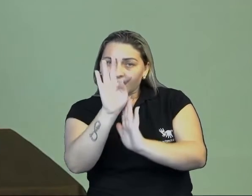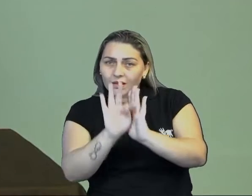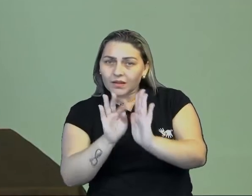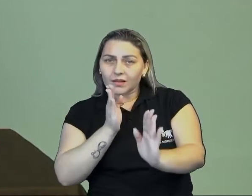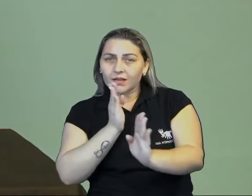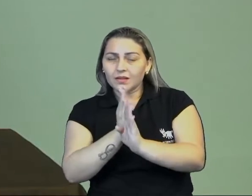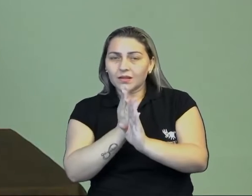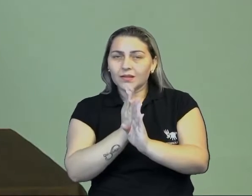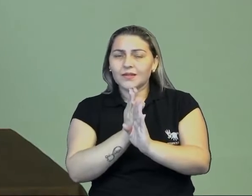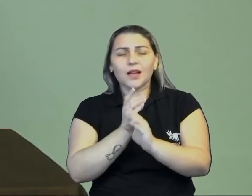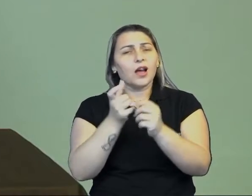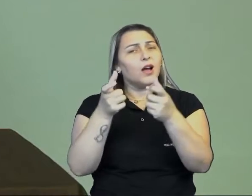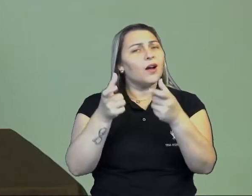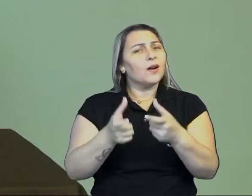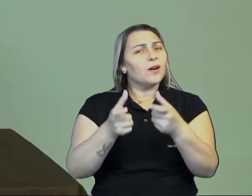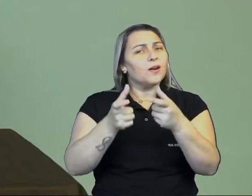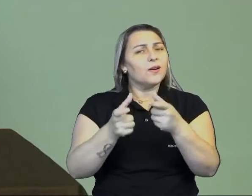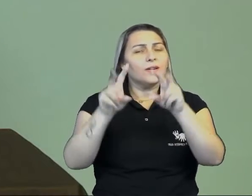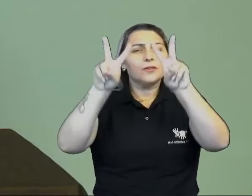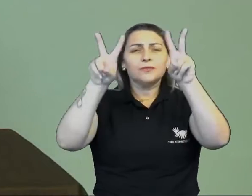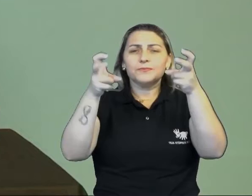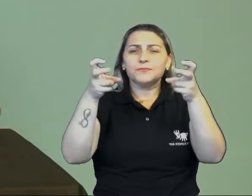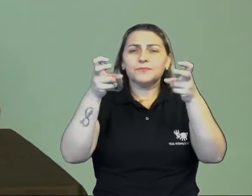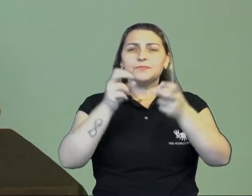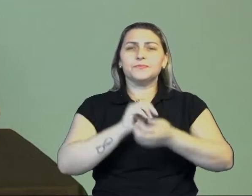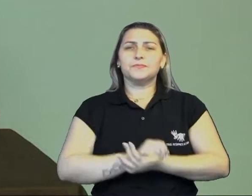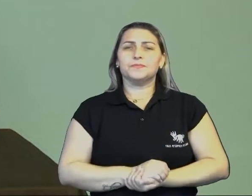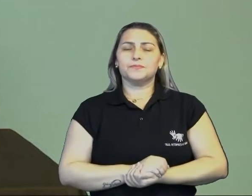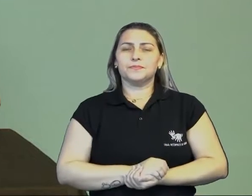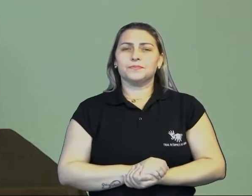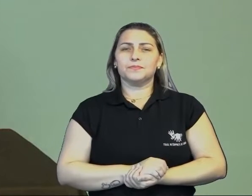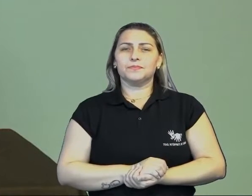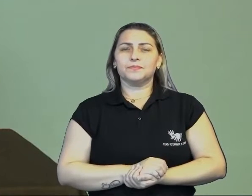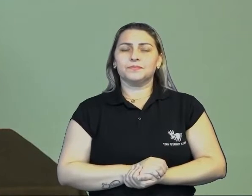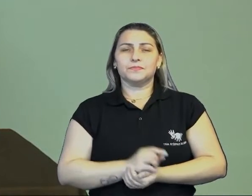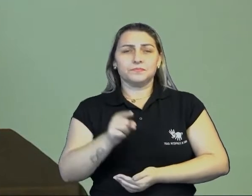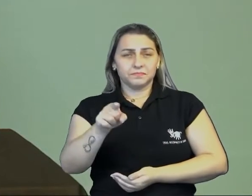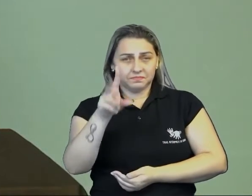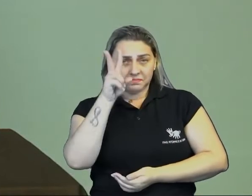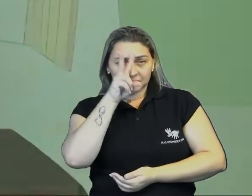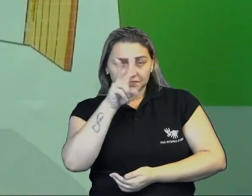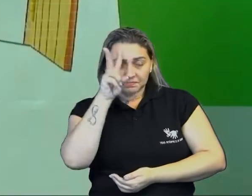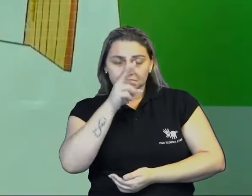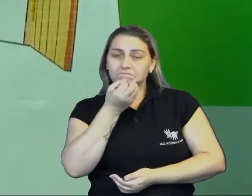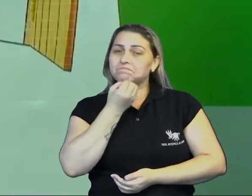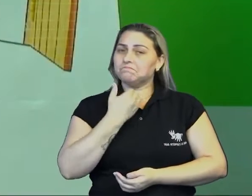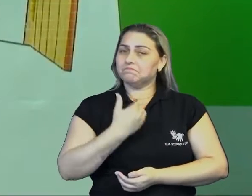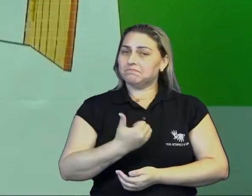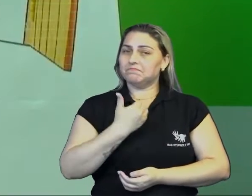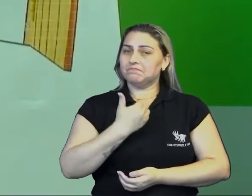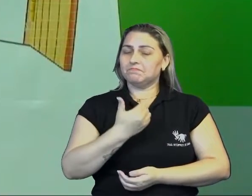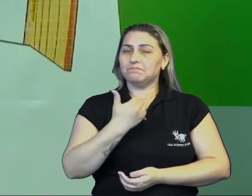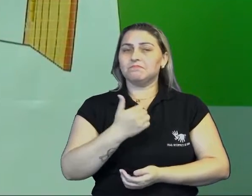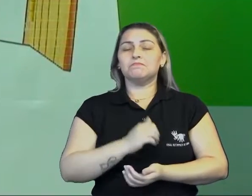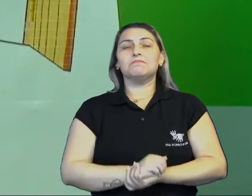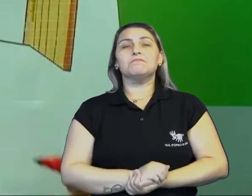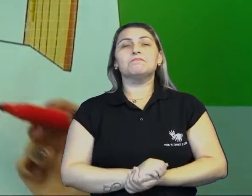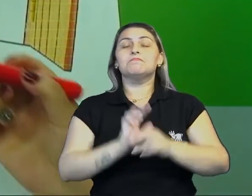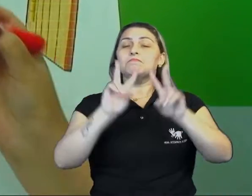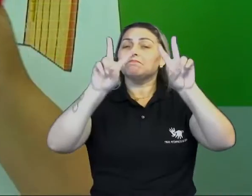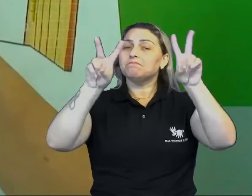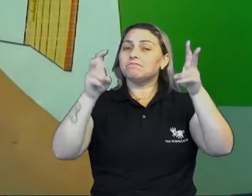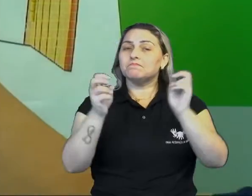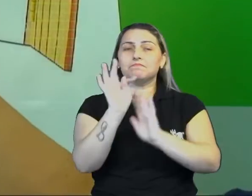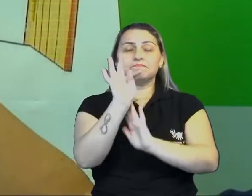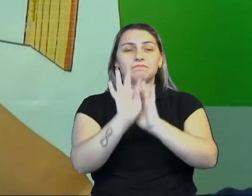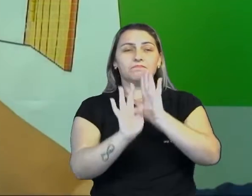identificar? Onde será que fica o título? Você lembra? Muito bem! O título